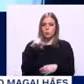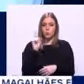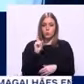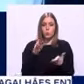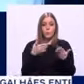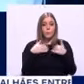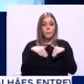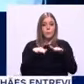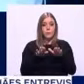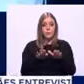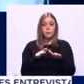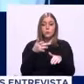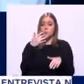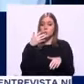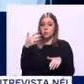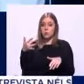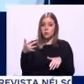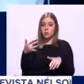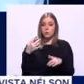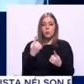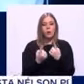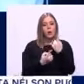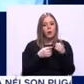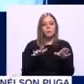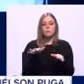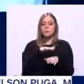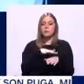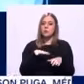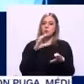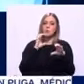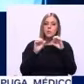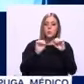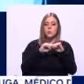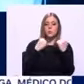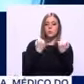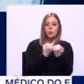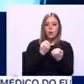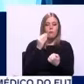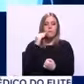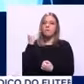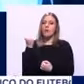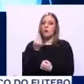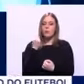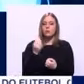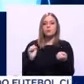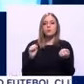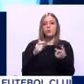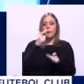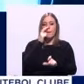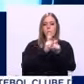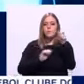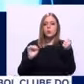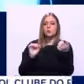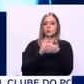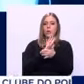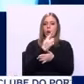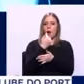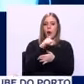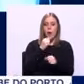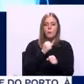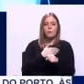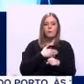em Portugal. Mas, pelos vistos, lá fora, há órgãos de comunicação social, jornalistas de competência